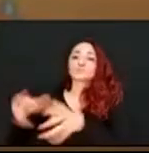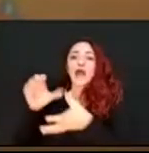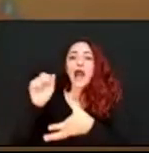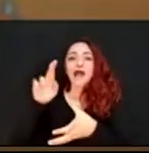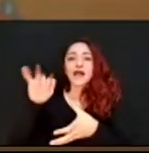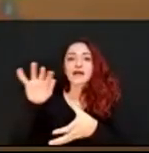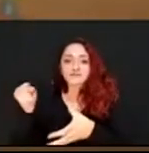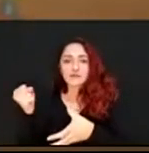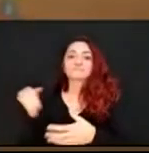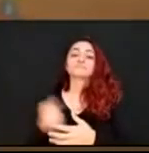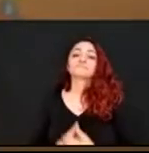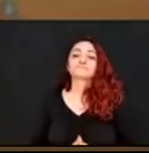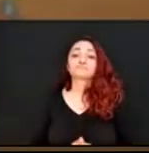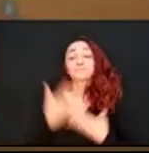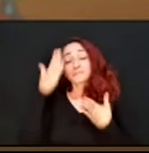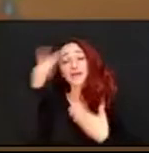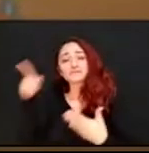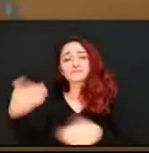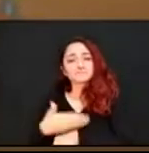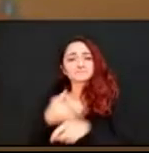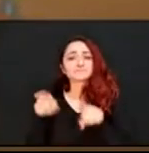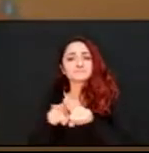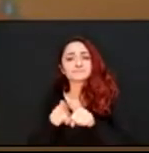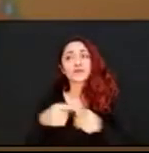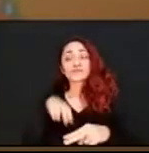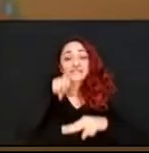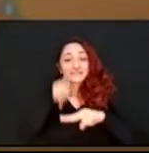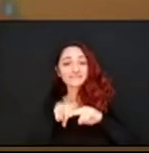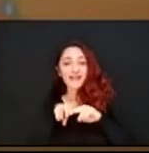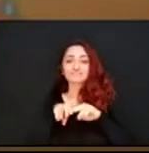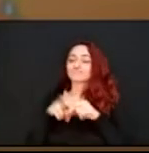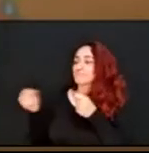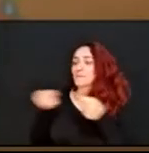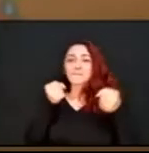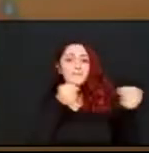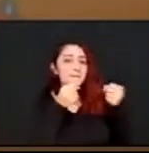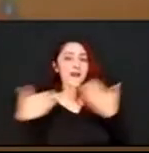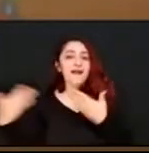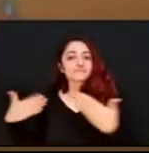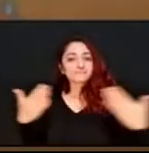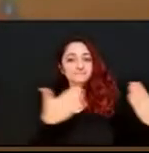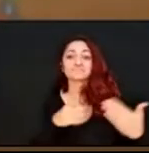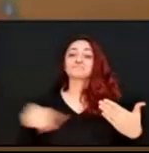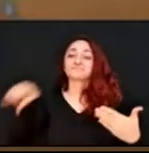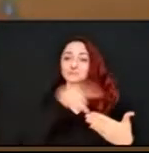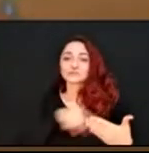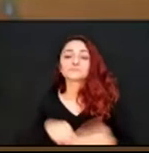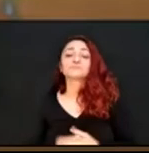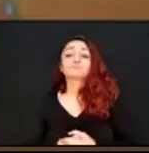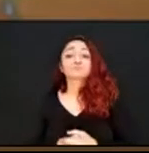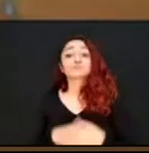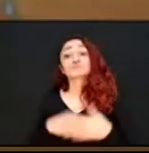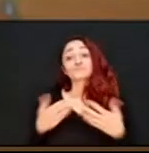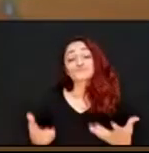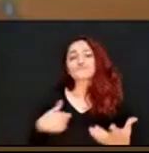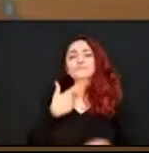obrigar-me para conosco ou eu vou me sentar aqui um de vocês pra gente começar nosso papo e eu queria na